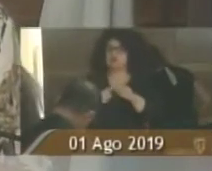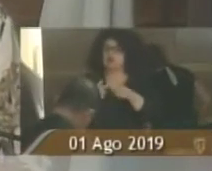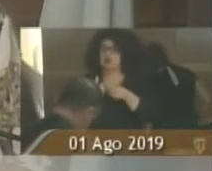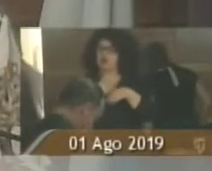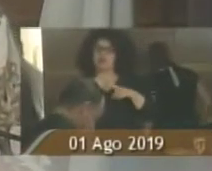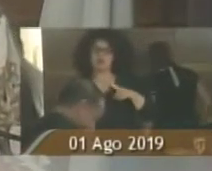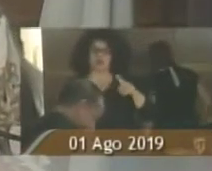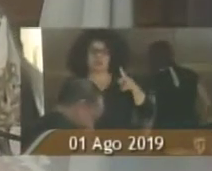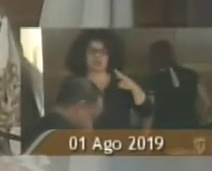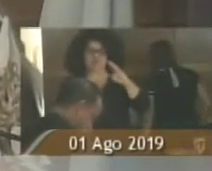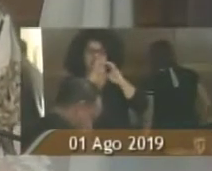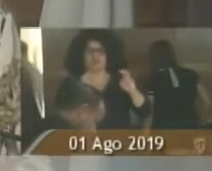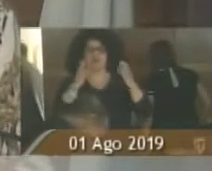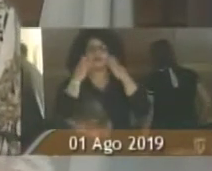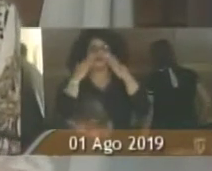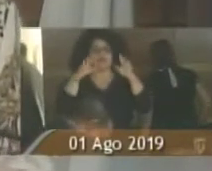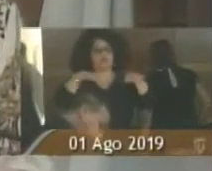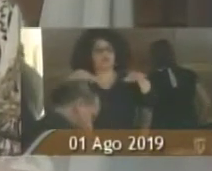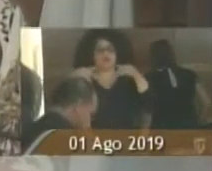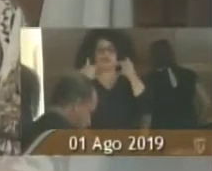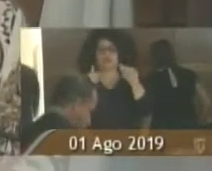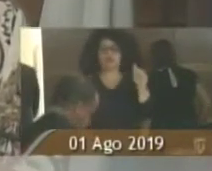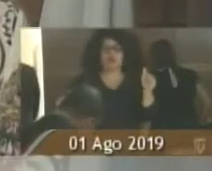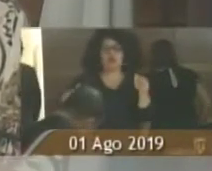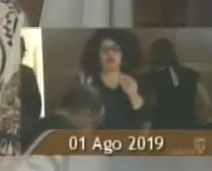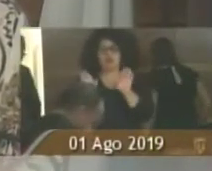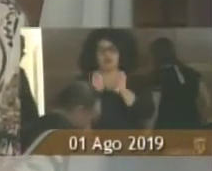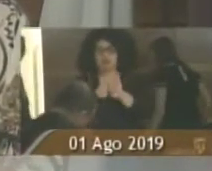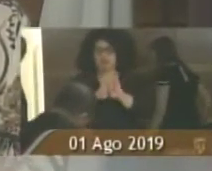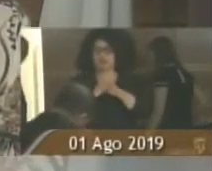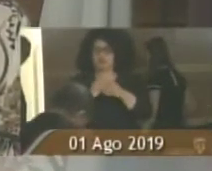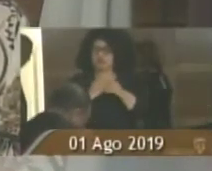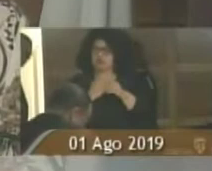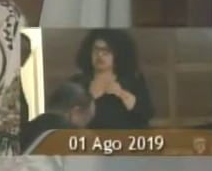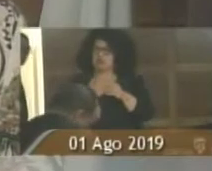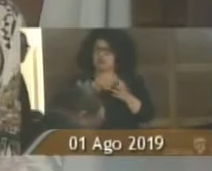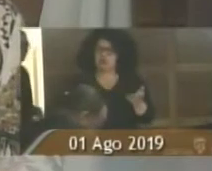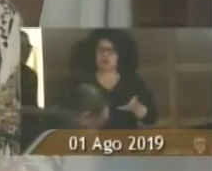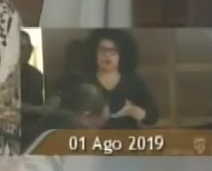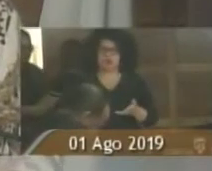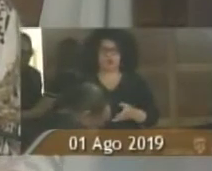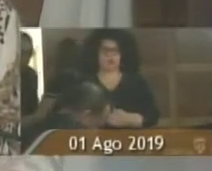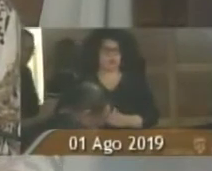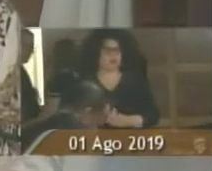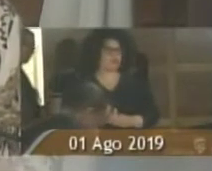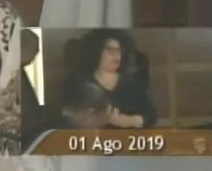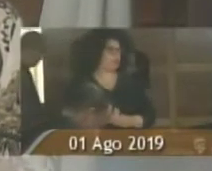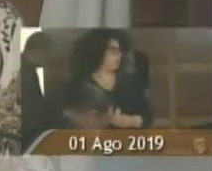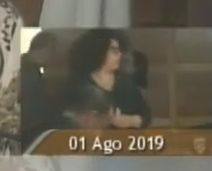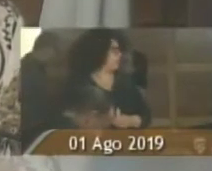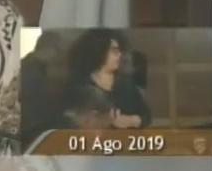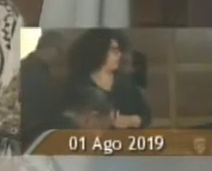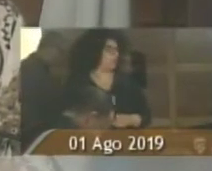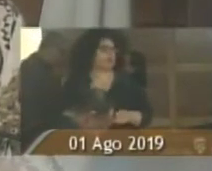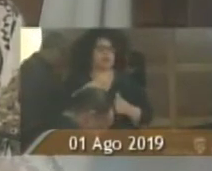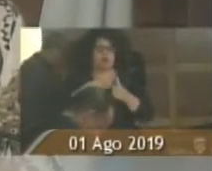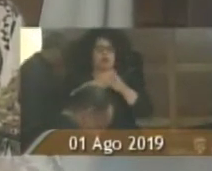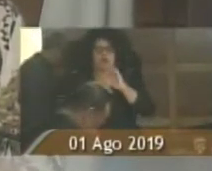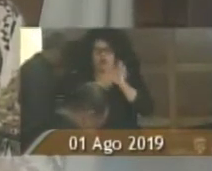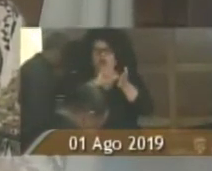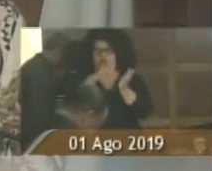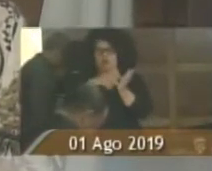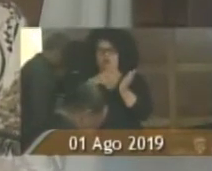enfim. Né? Falando nisso, hoje, Eu estive na parte da